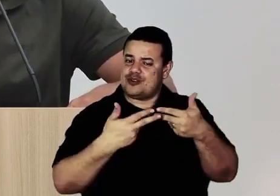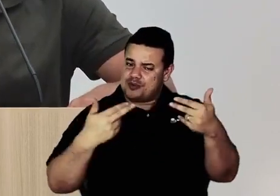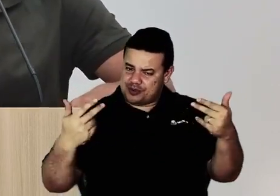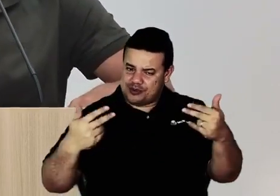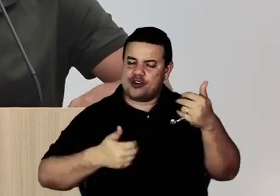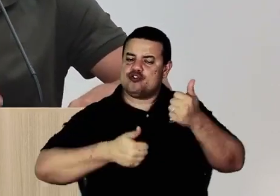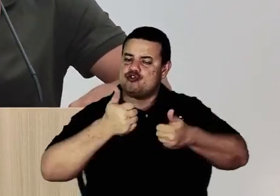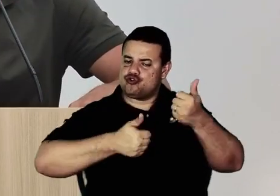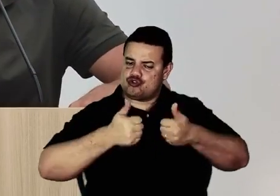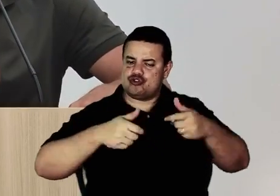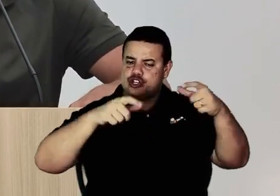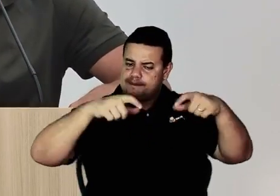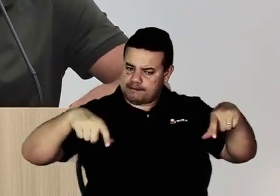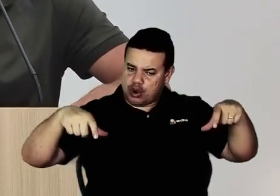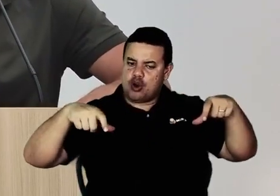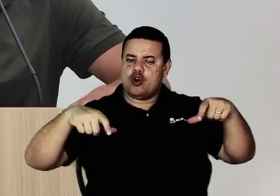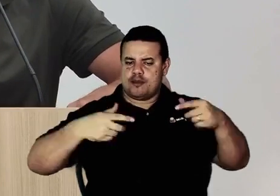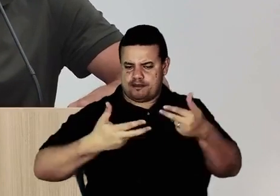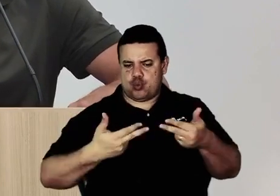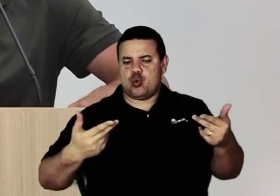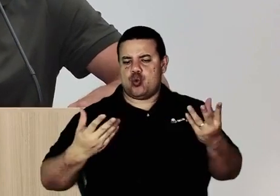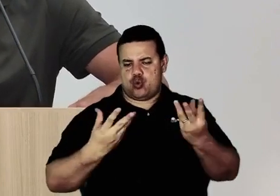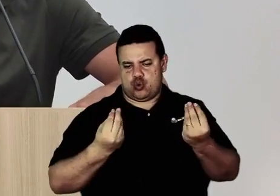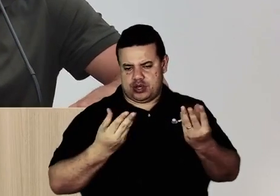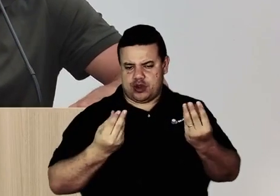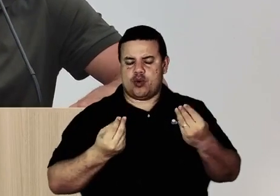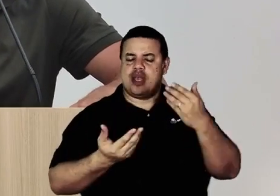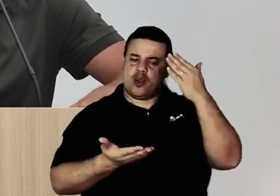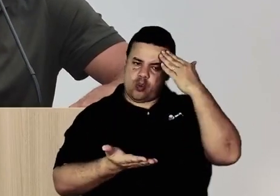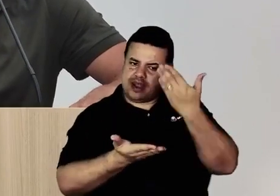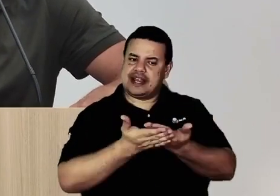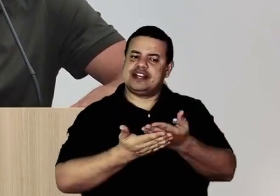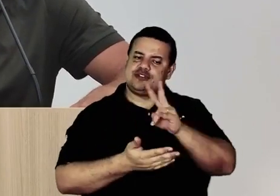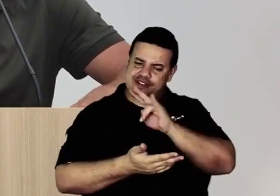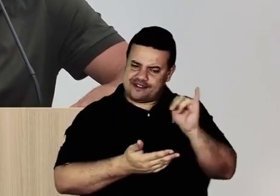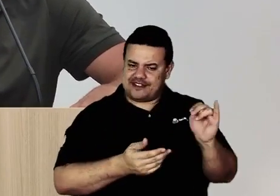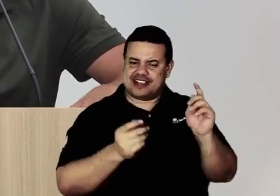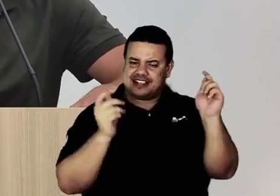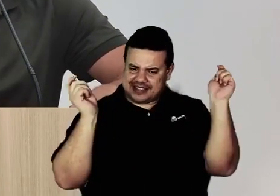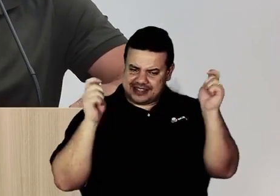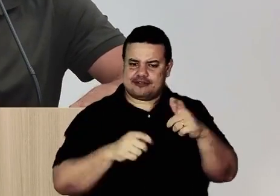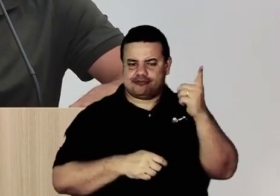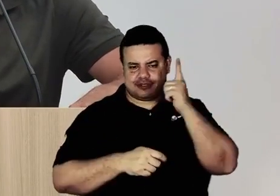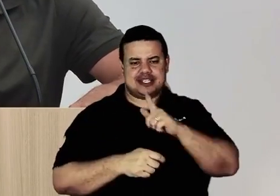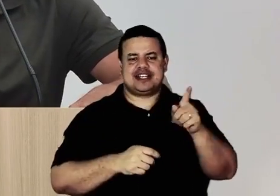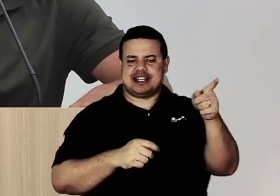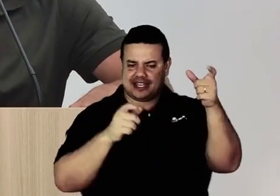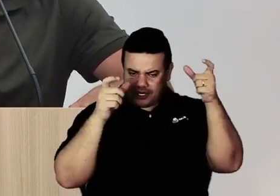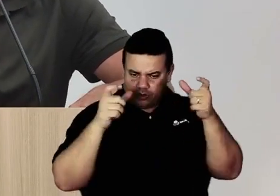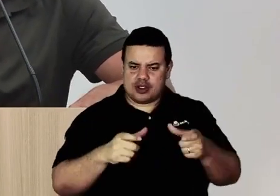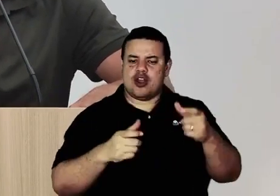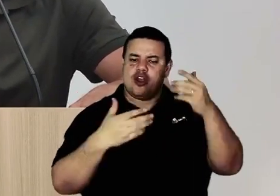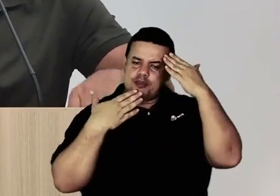Tá? Então, eu acredito que isso vai ser investido e que vai ser feito naquela localidade. Muito obrigado, tenha a todos uma boa tarde.